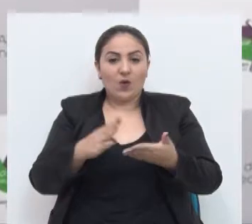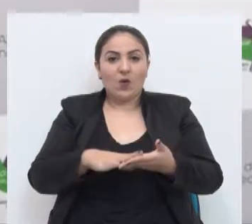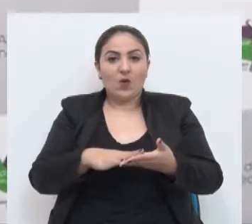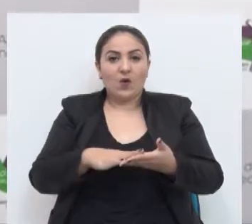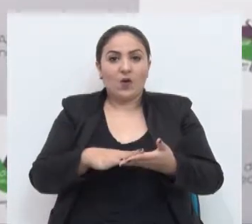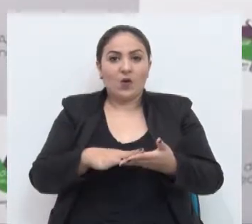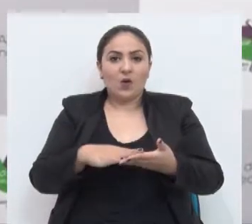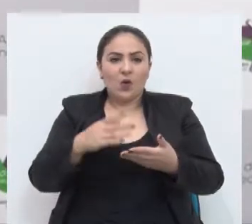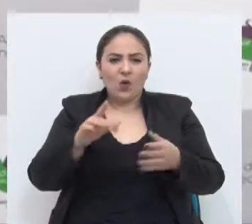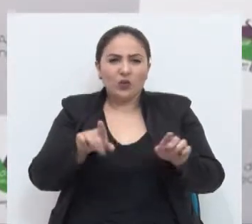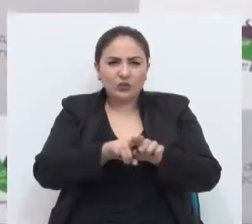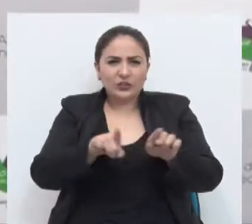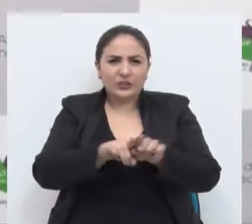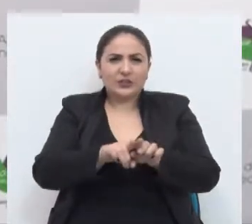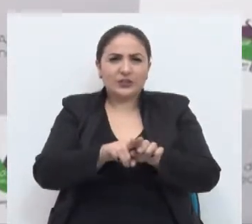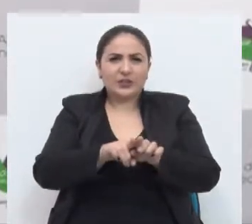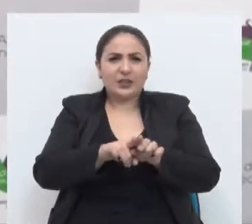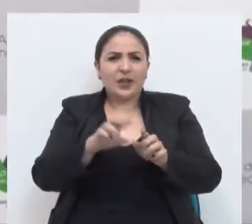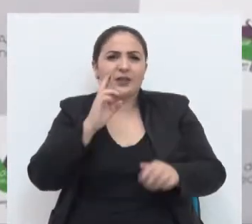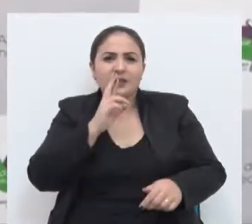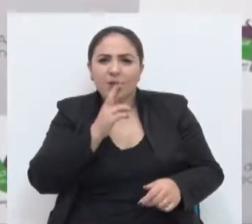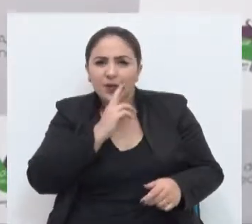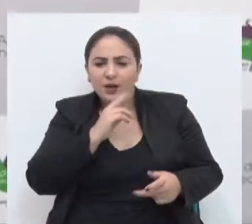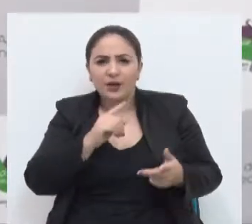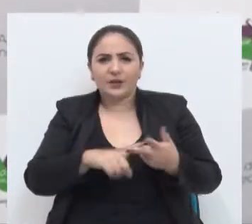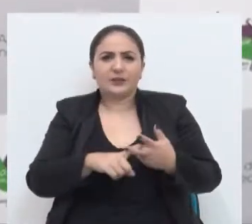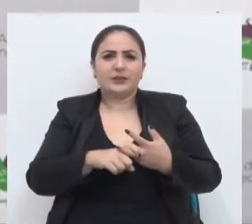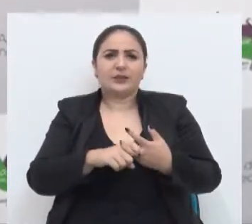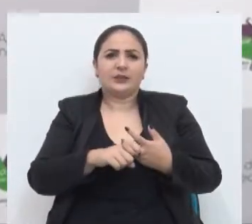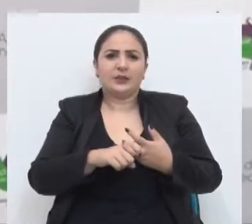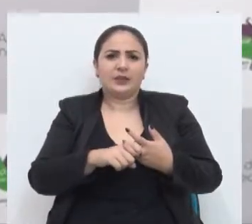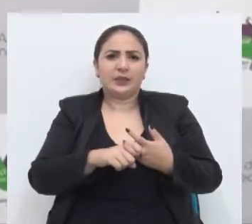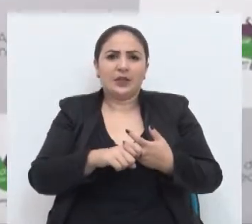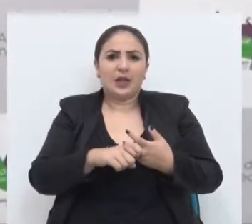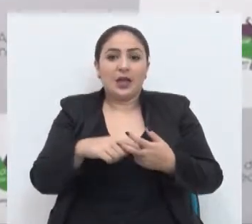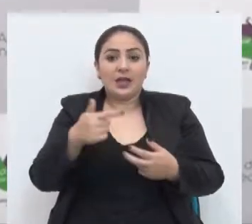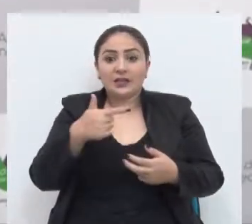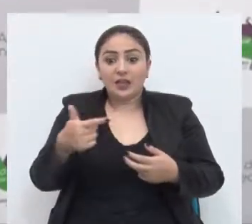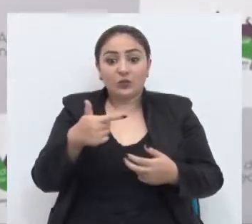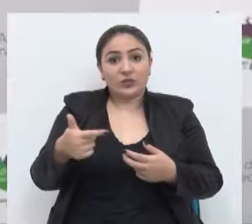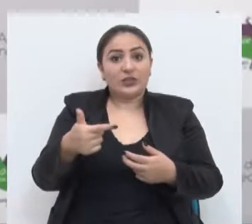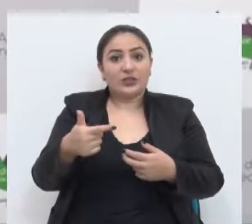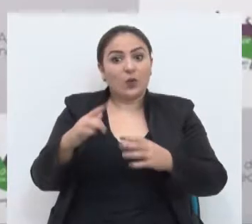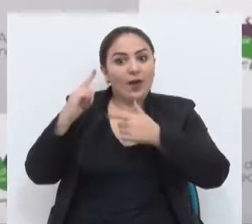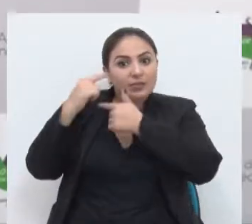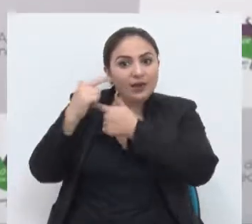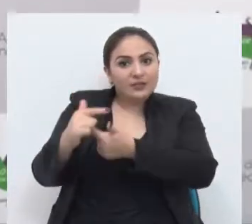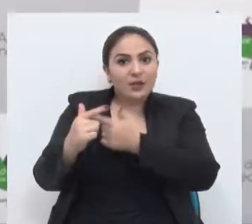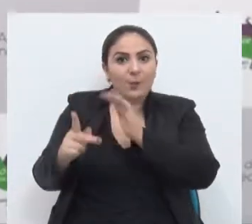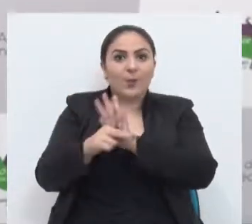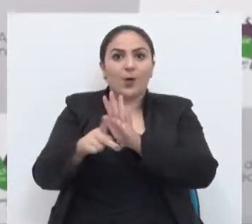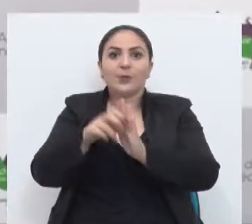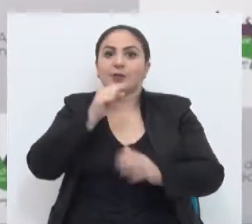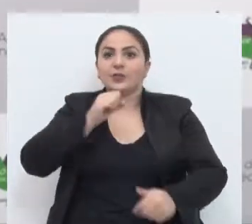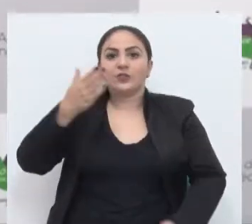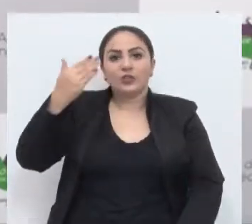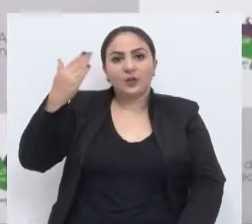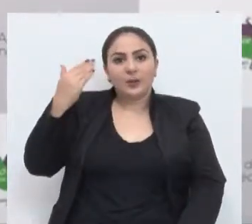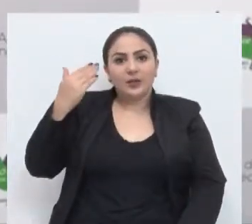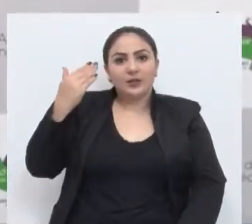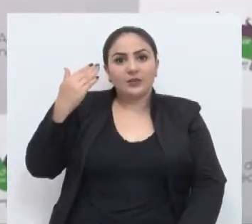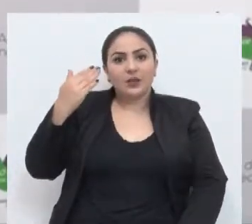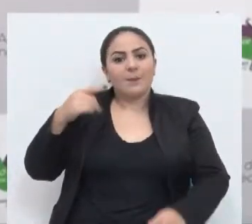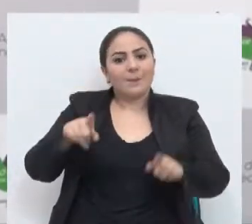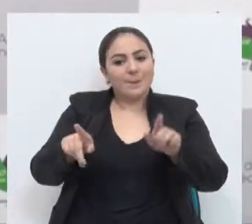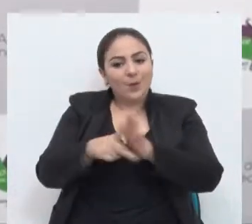para o ramo alimentício, com restaurante e não tirando as tradições de antigamente, que são os